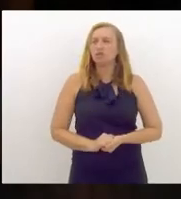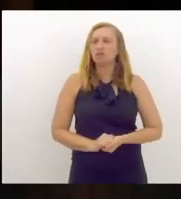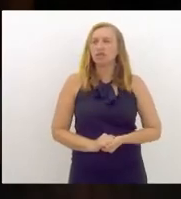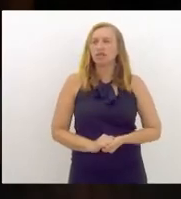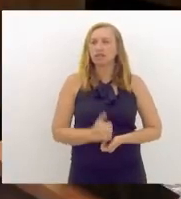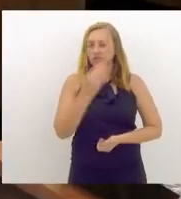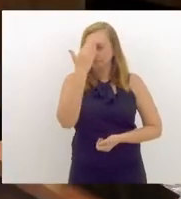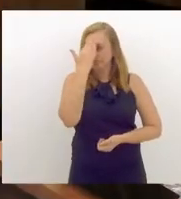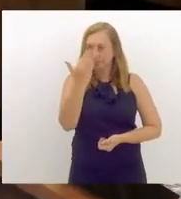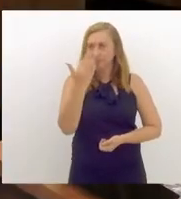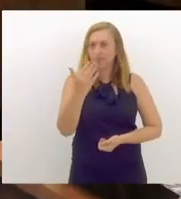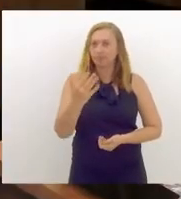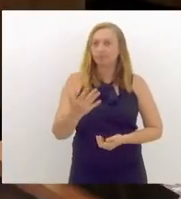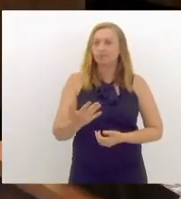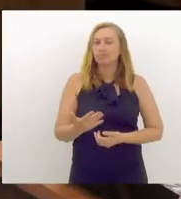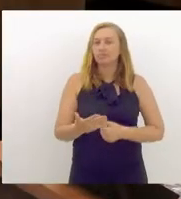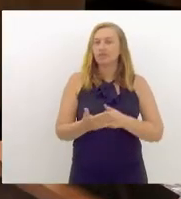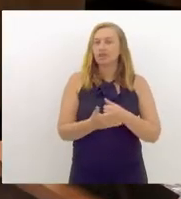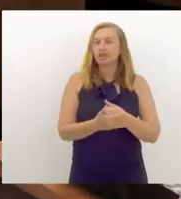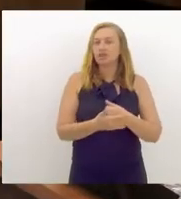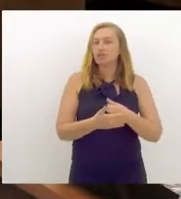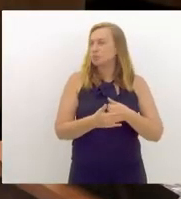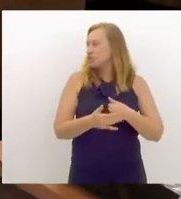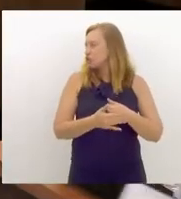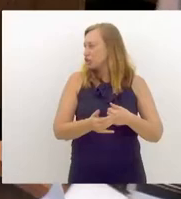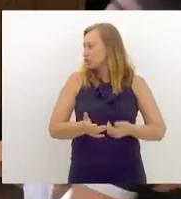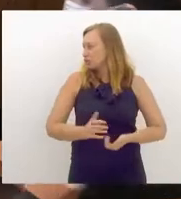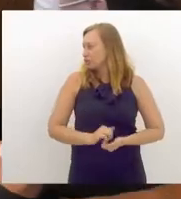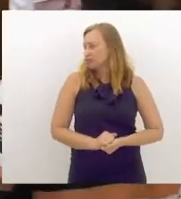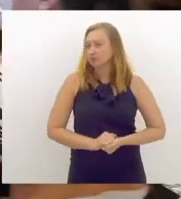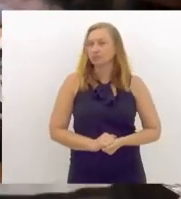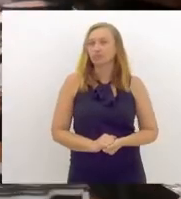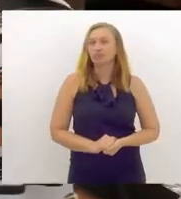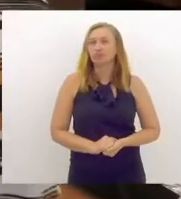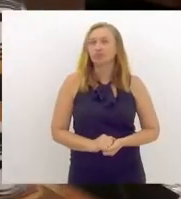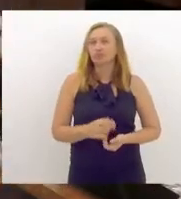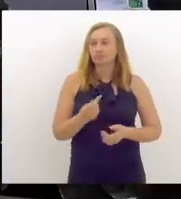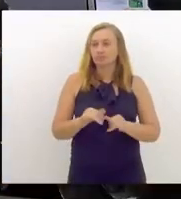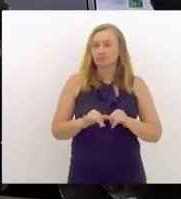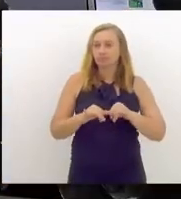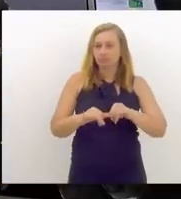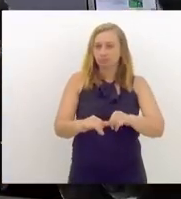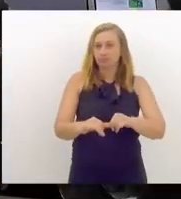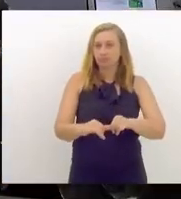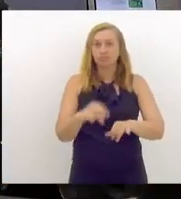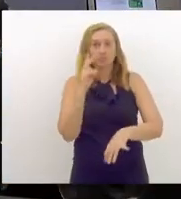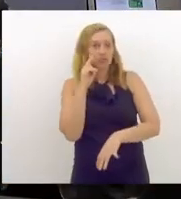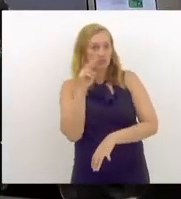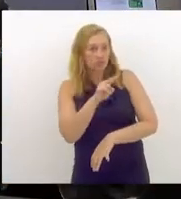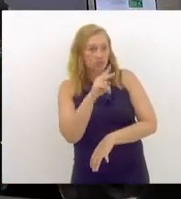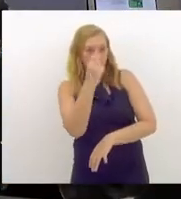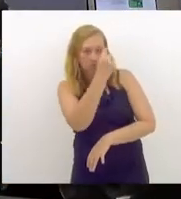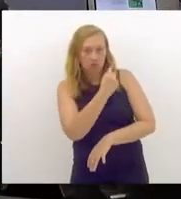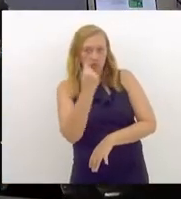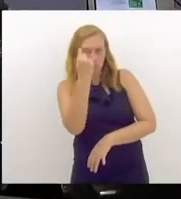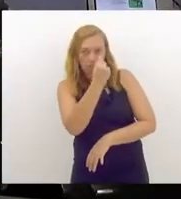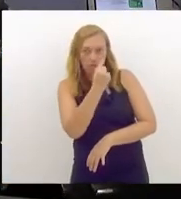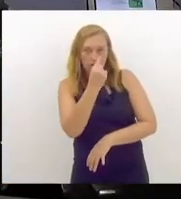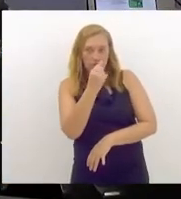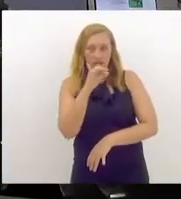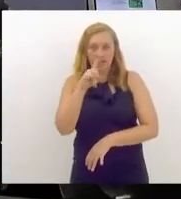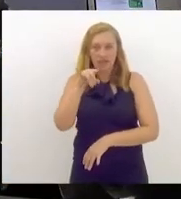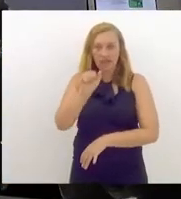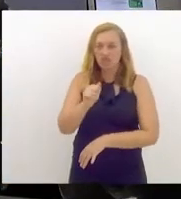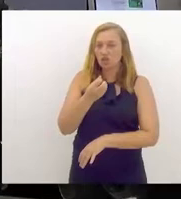querida quando você passar com as suas compras no supermercado olha para o rosto da caixa dá um boa